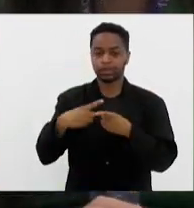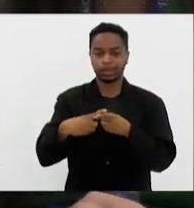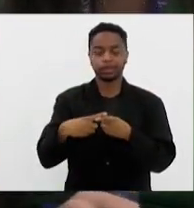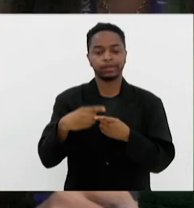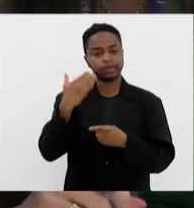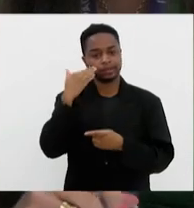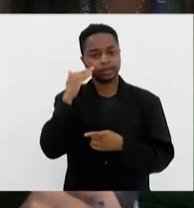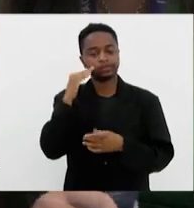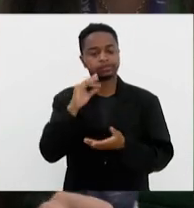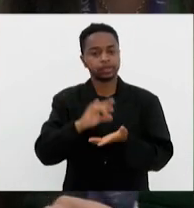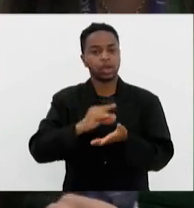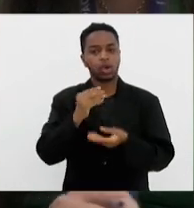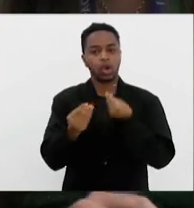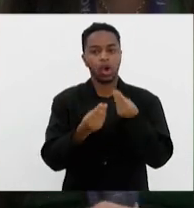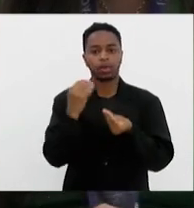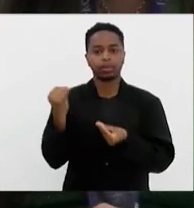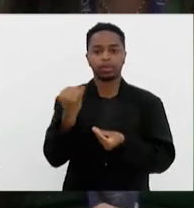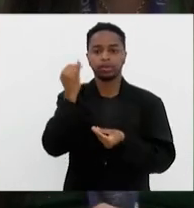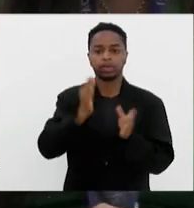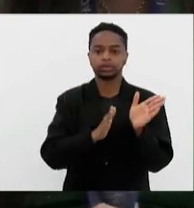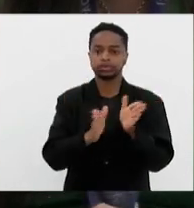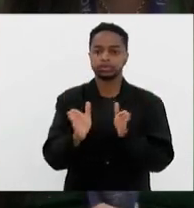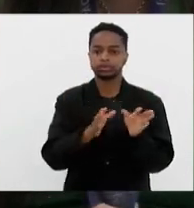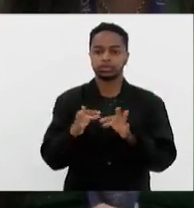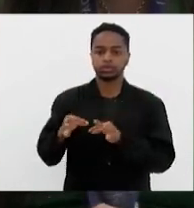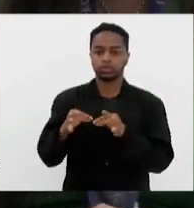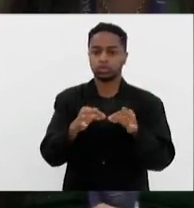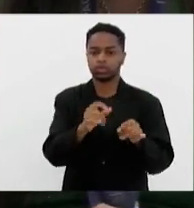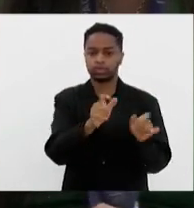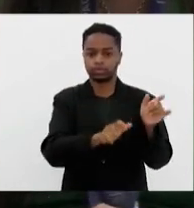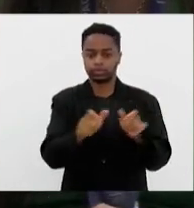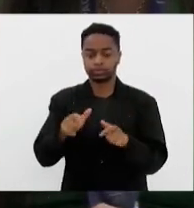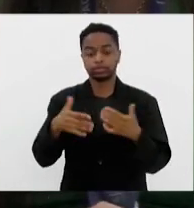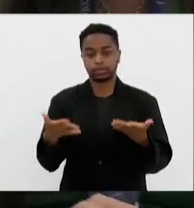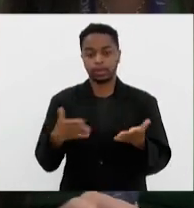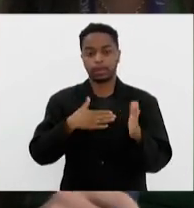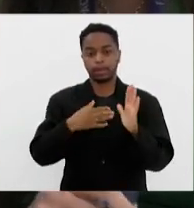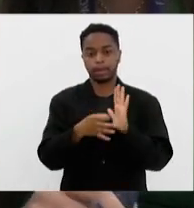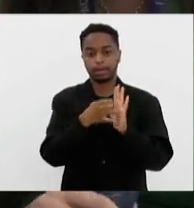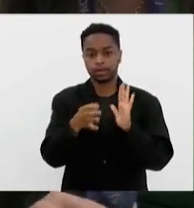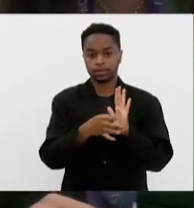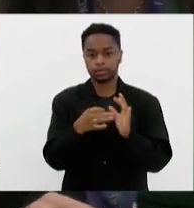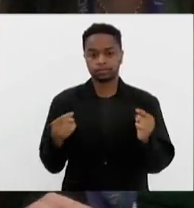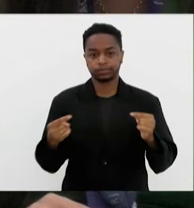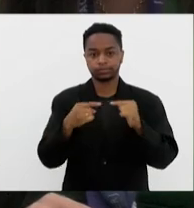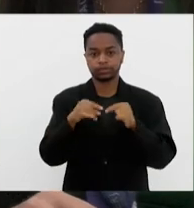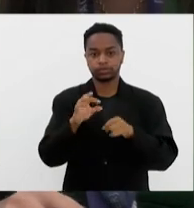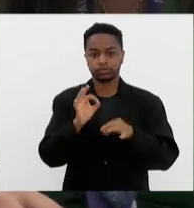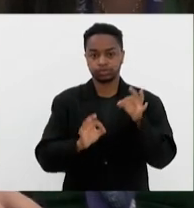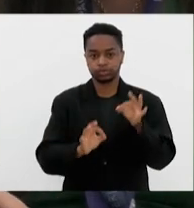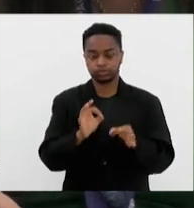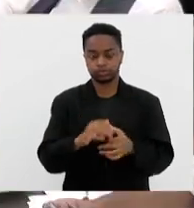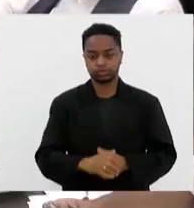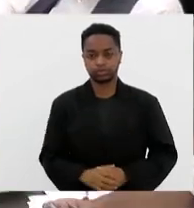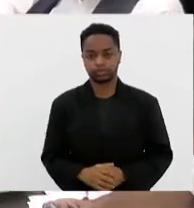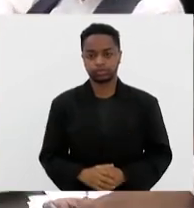importância da acessibilidade para todos. Então, meu parecer é pela juridicidade.